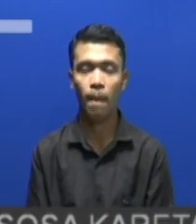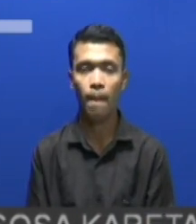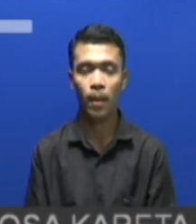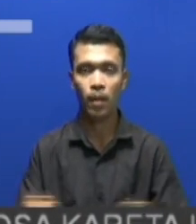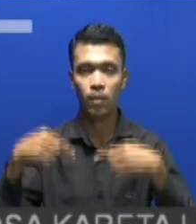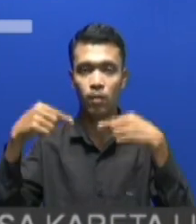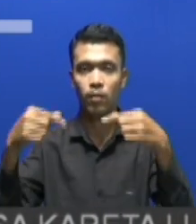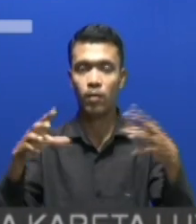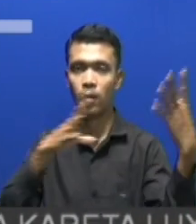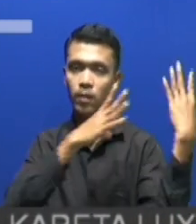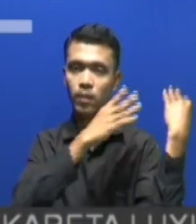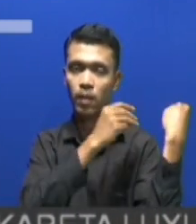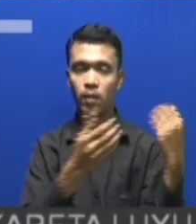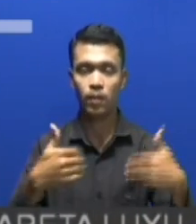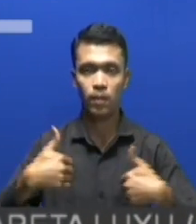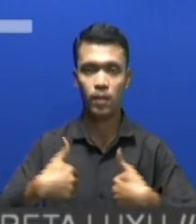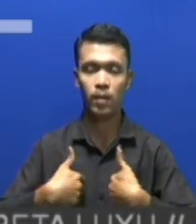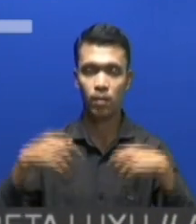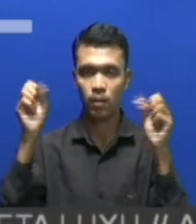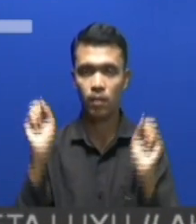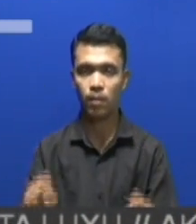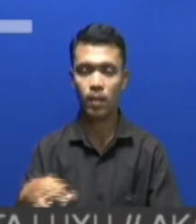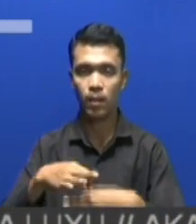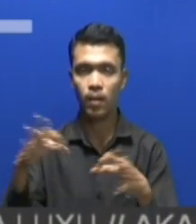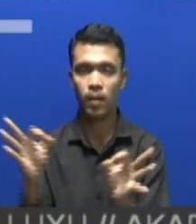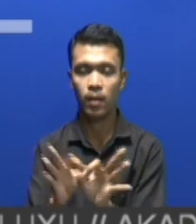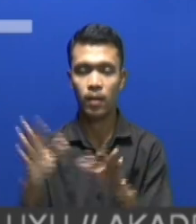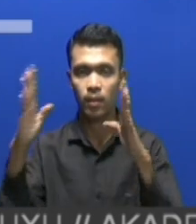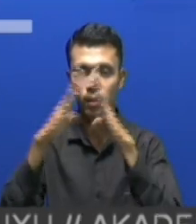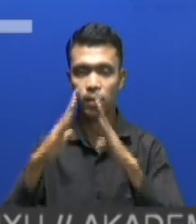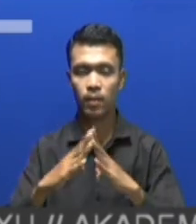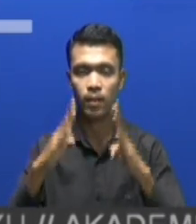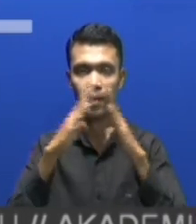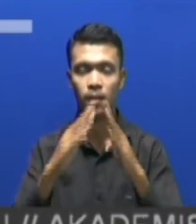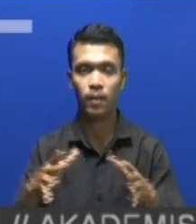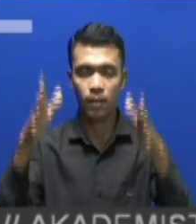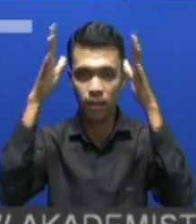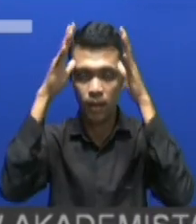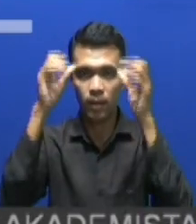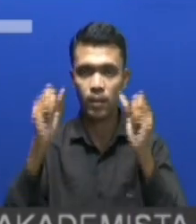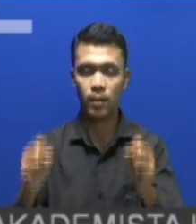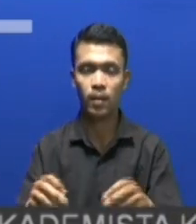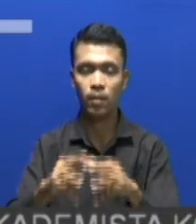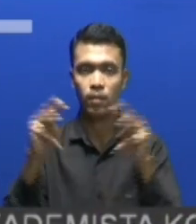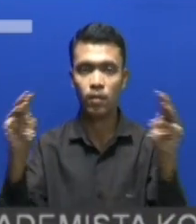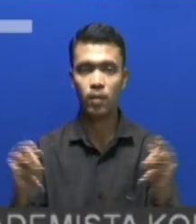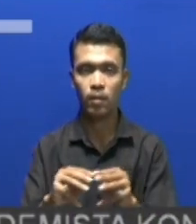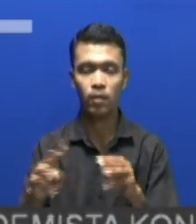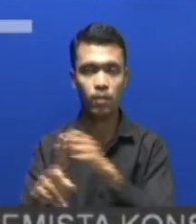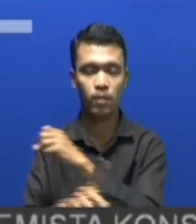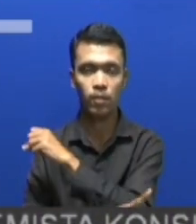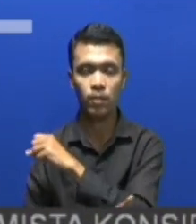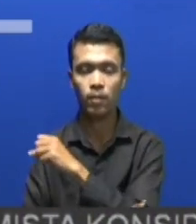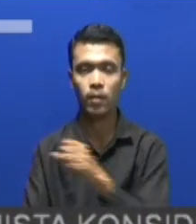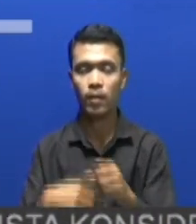foram fazer experiência na miséria, mas também havia a necessidade dele. Presidente da Câmara Municipal Coimbra, José